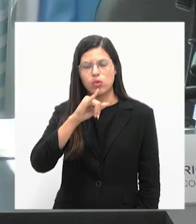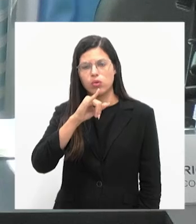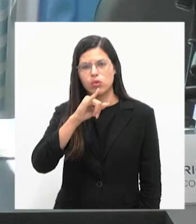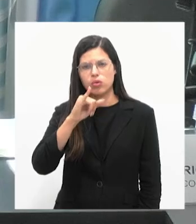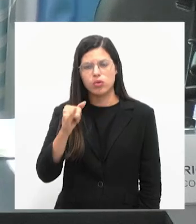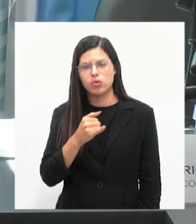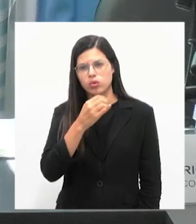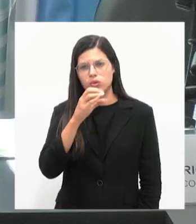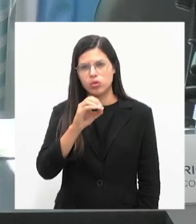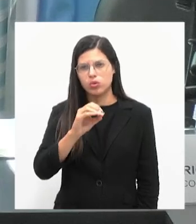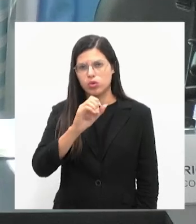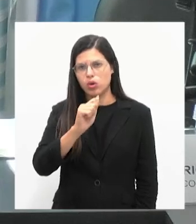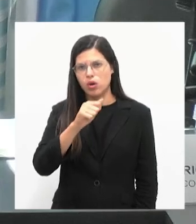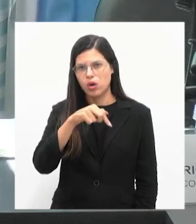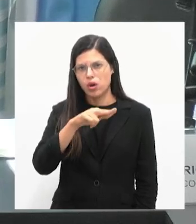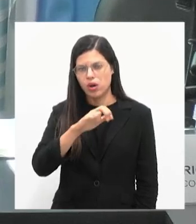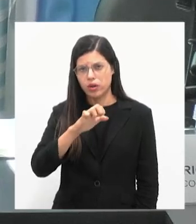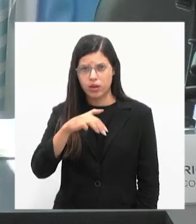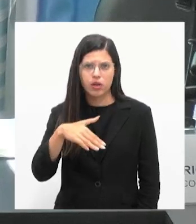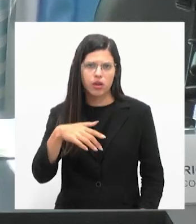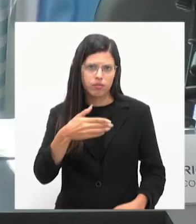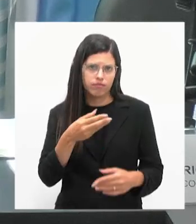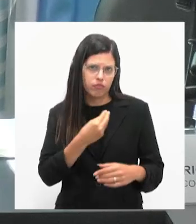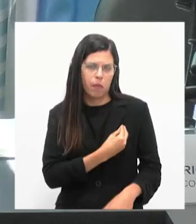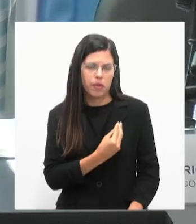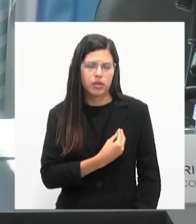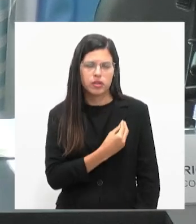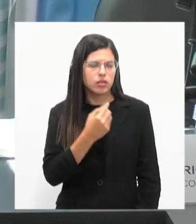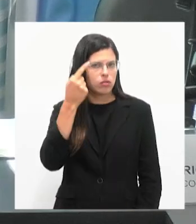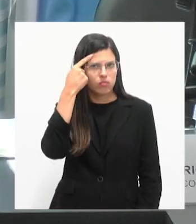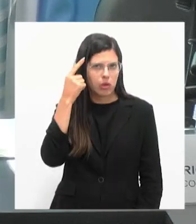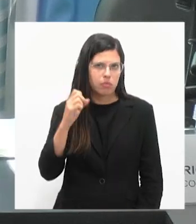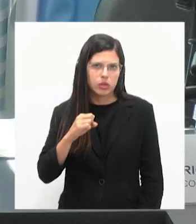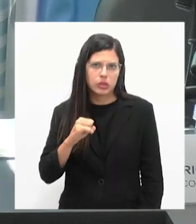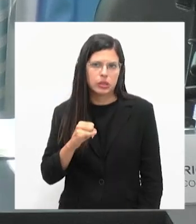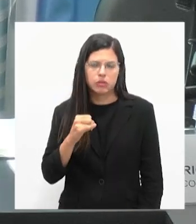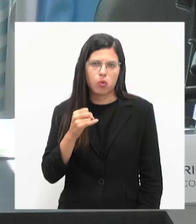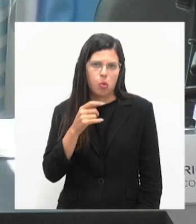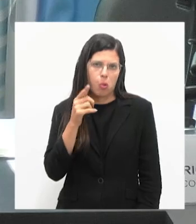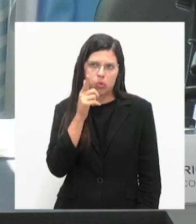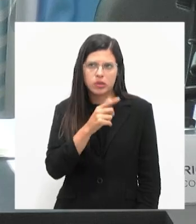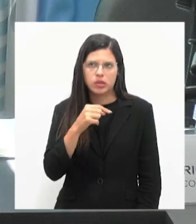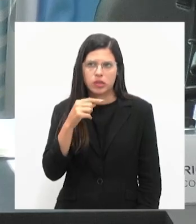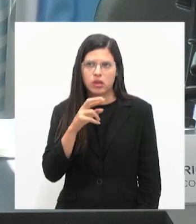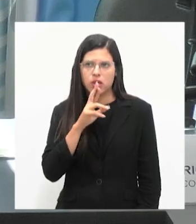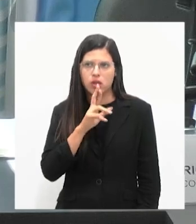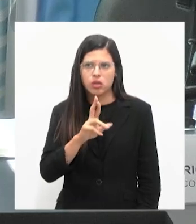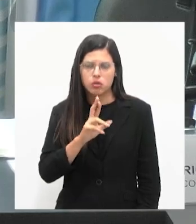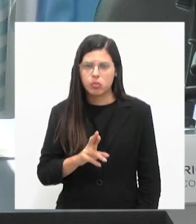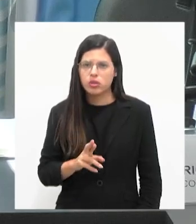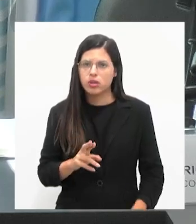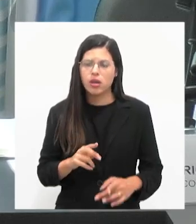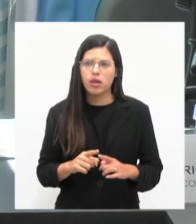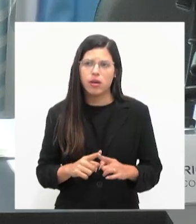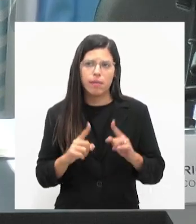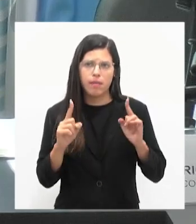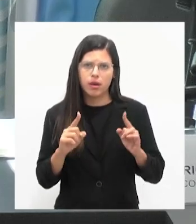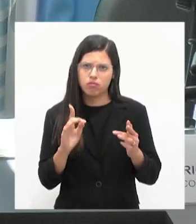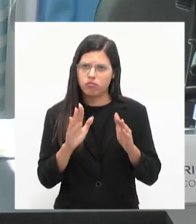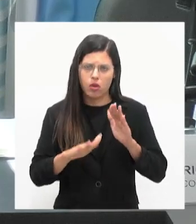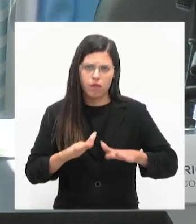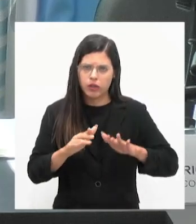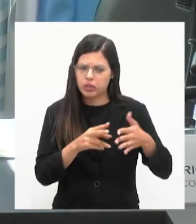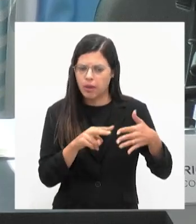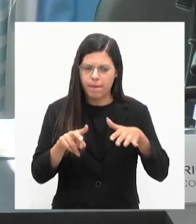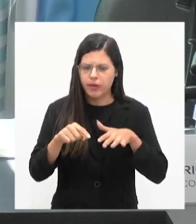ser suficiente, né? E, se for necessário, não entrará nesse bolo, porque o senhor foi um homem e está aqui sentado aqui respeitando essa casa.